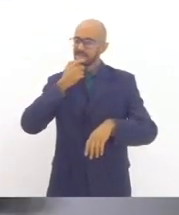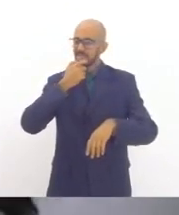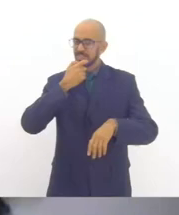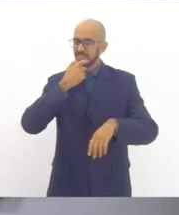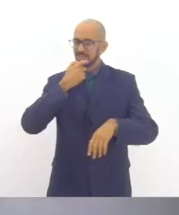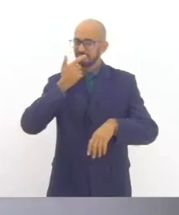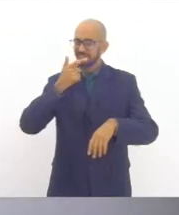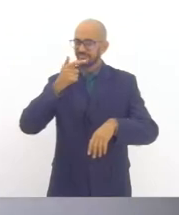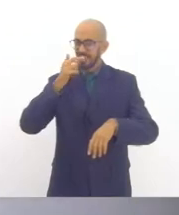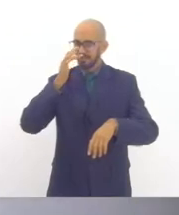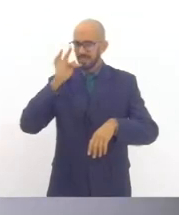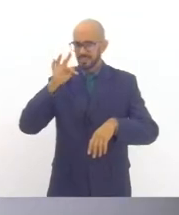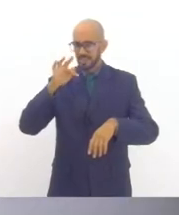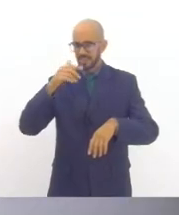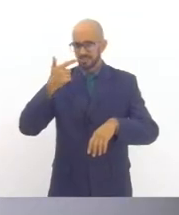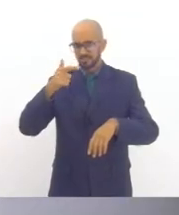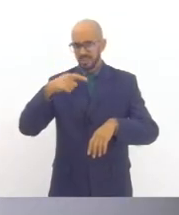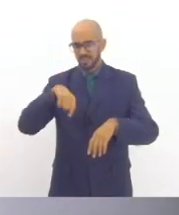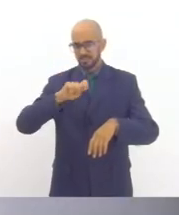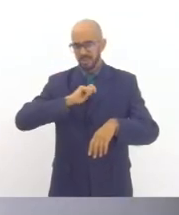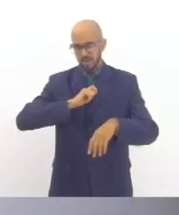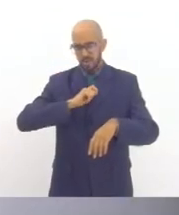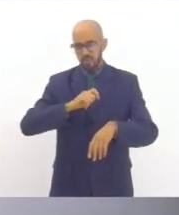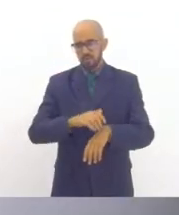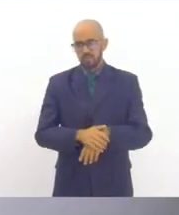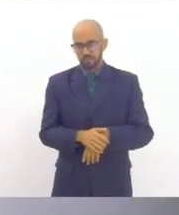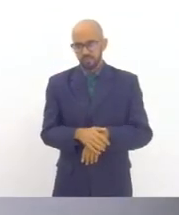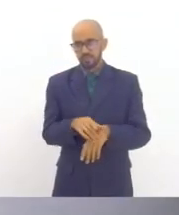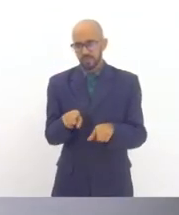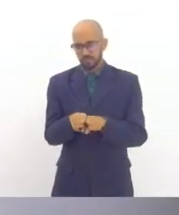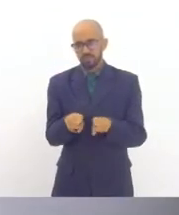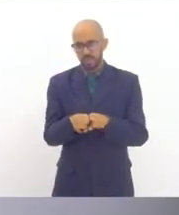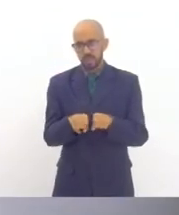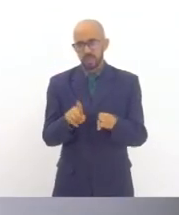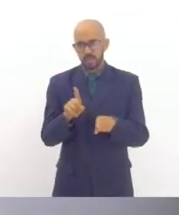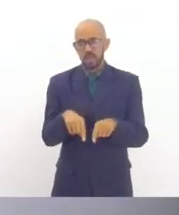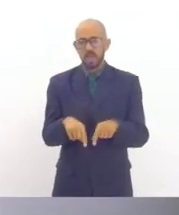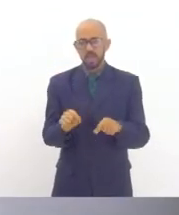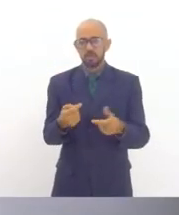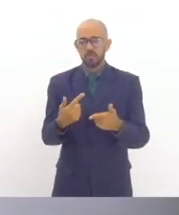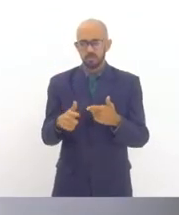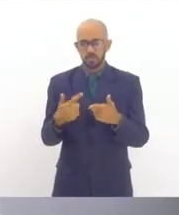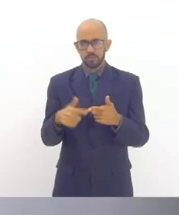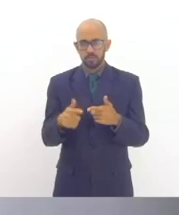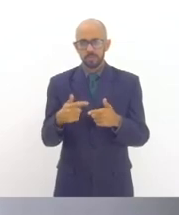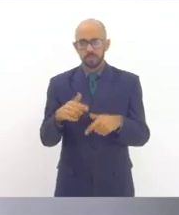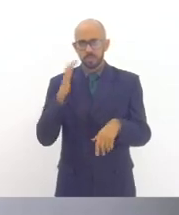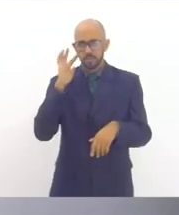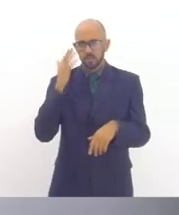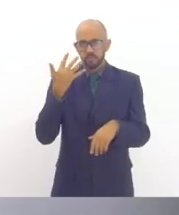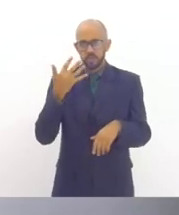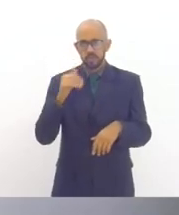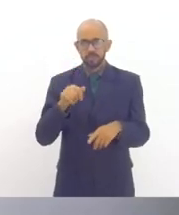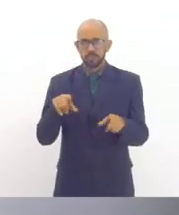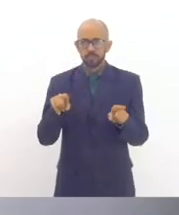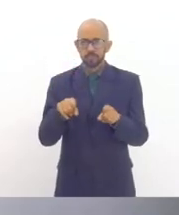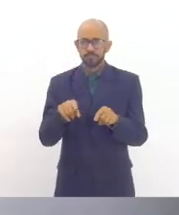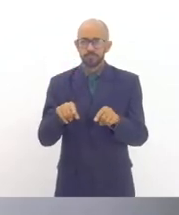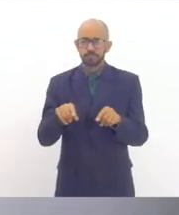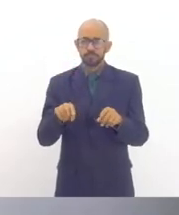de francês, não de espanhol, né? Isso também é um problema a se resolver. Em